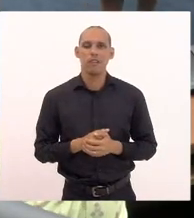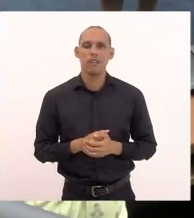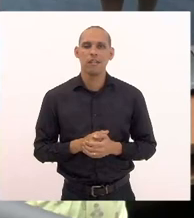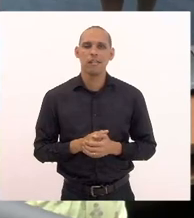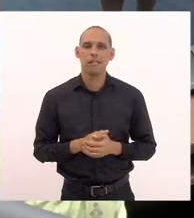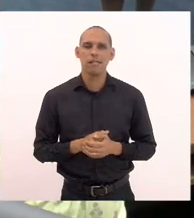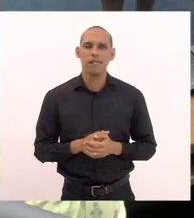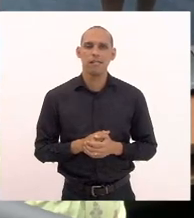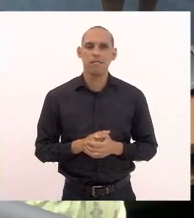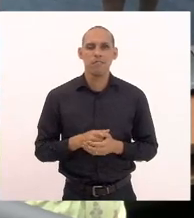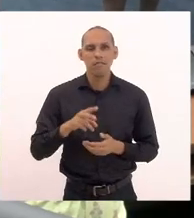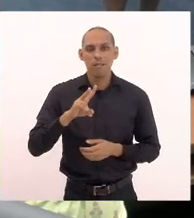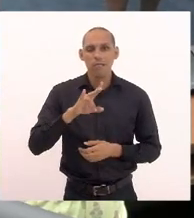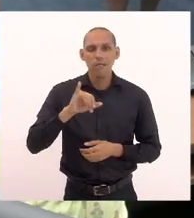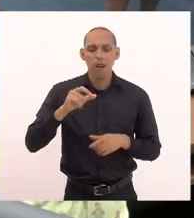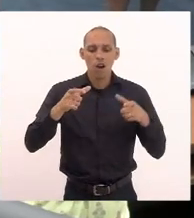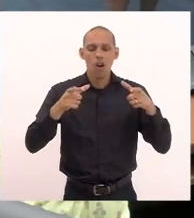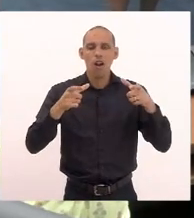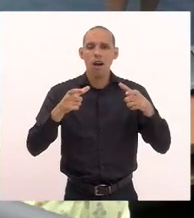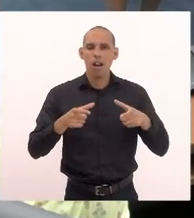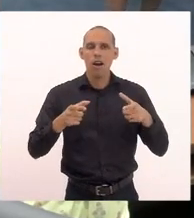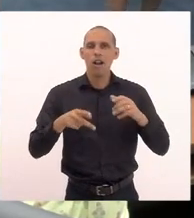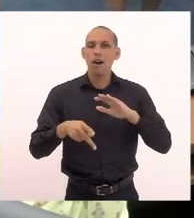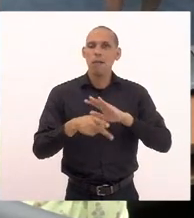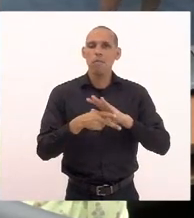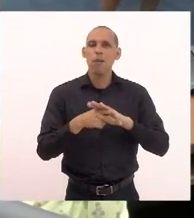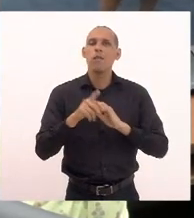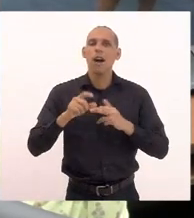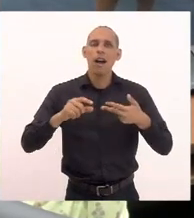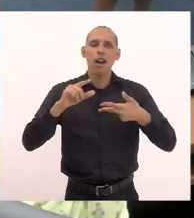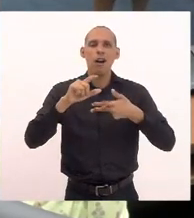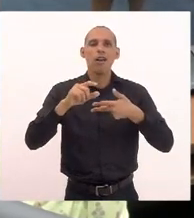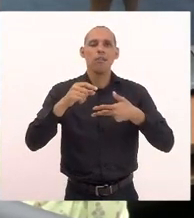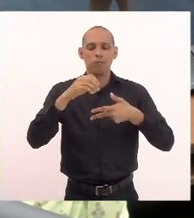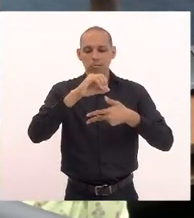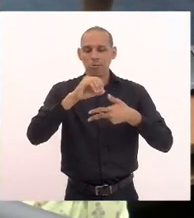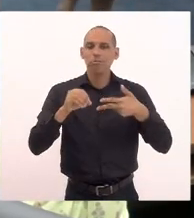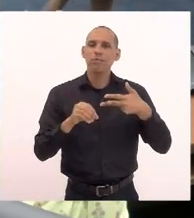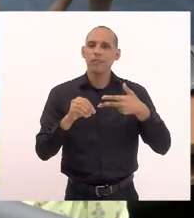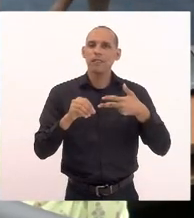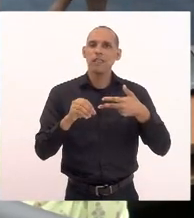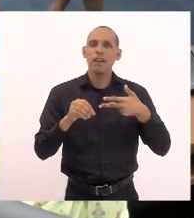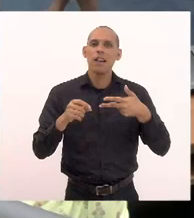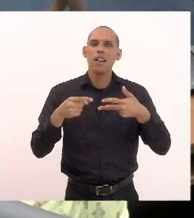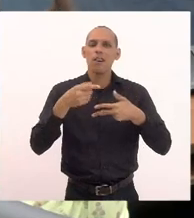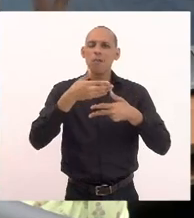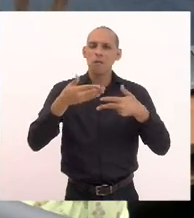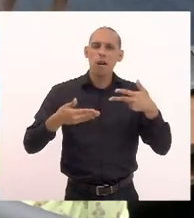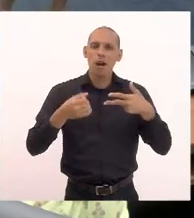ocupe o espaço a qual ela tem constitucional como um dos três poderes desse Estado. Então, acho que